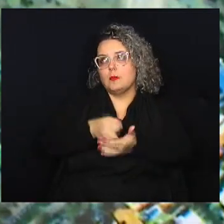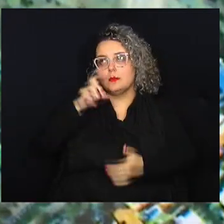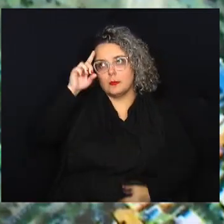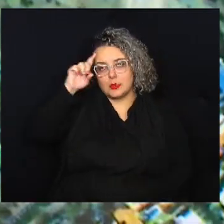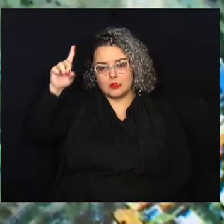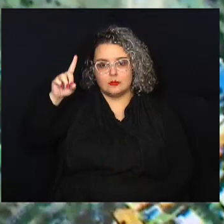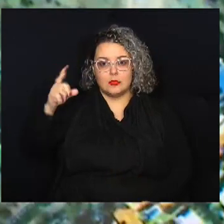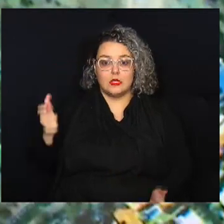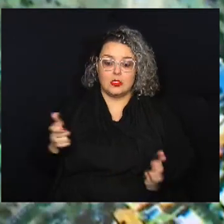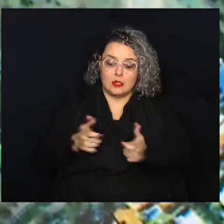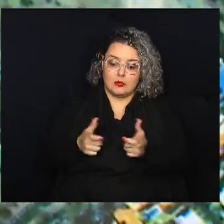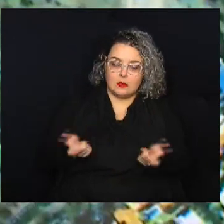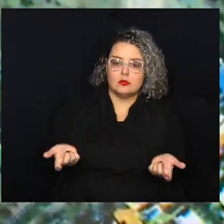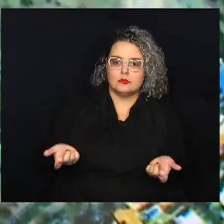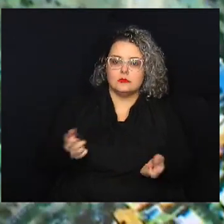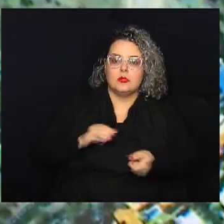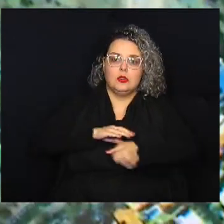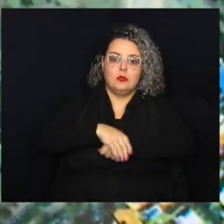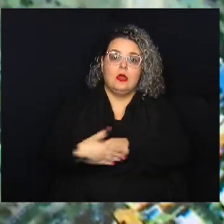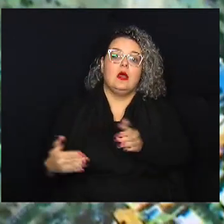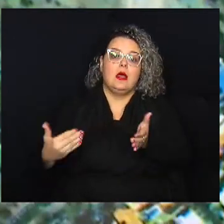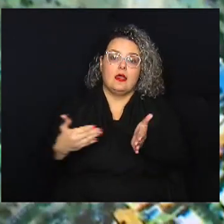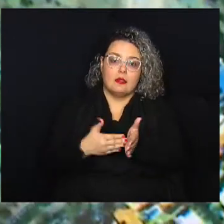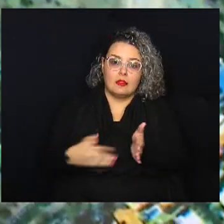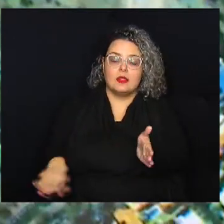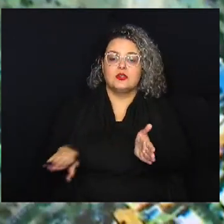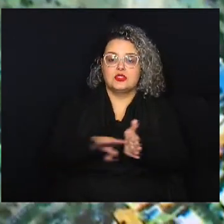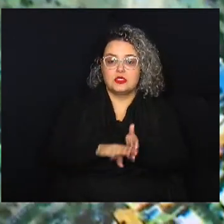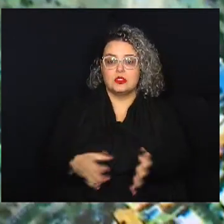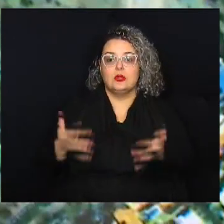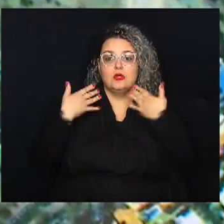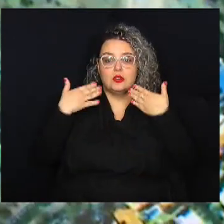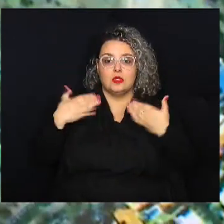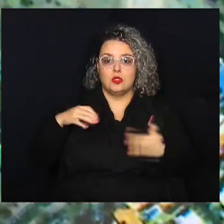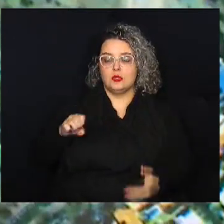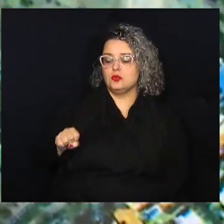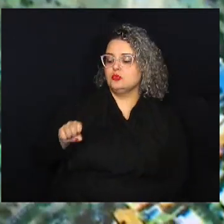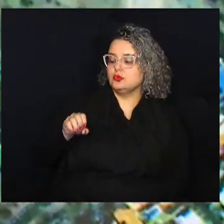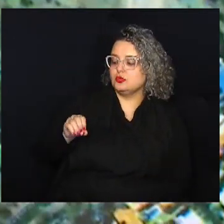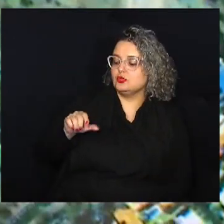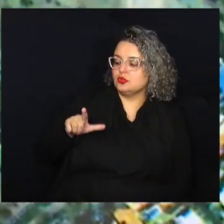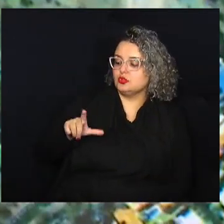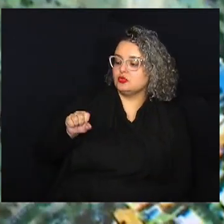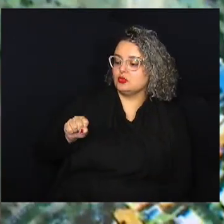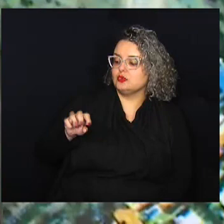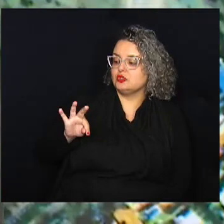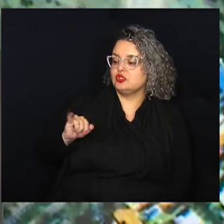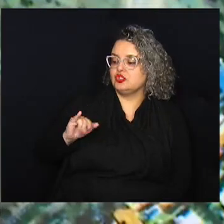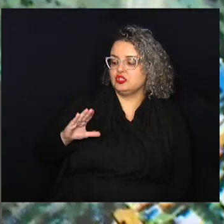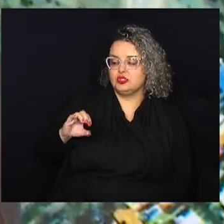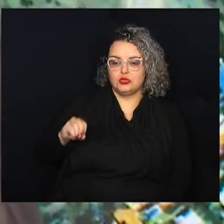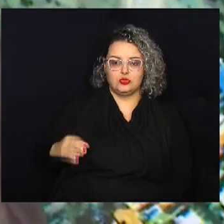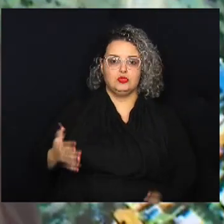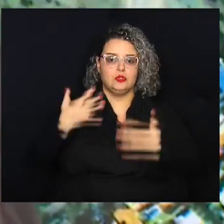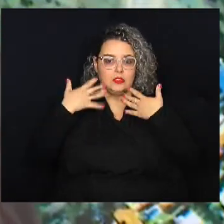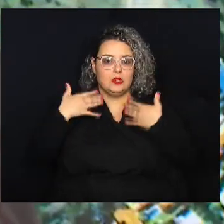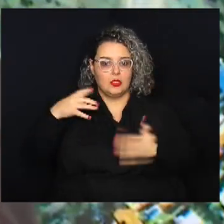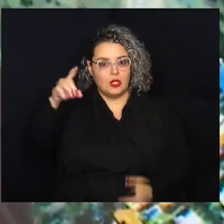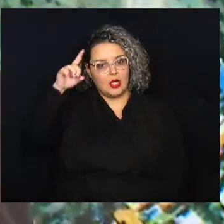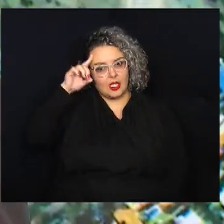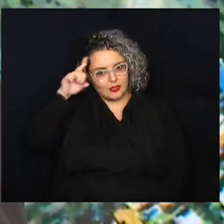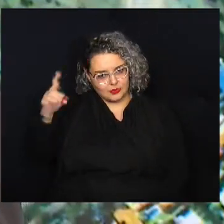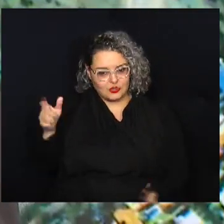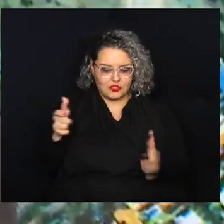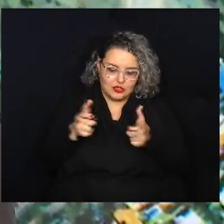da noite, até a entrada do verão, quando nós temos o solstício de verão, que se inverte. E aí, os dias são longos e as noites curtas no